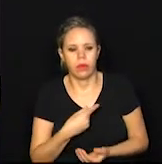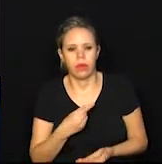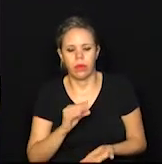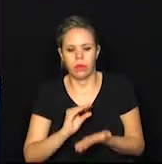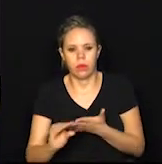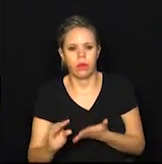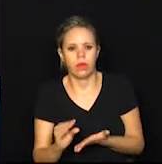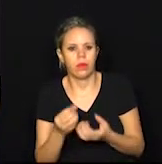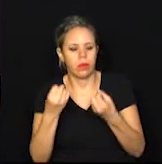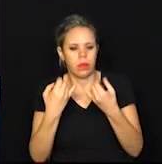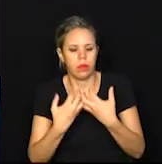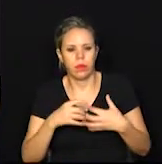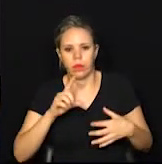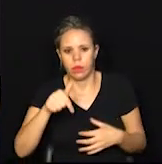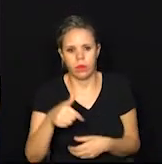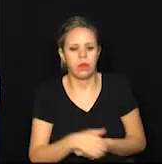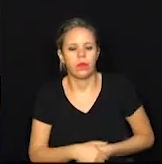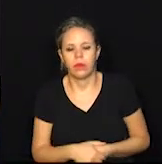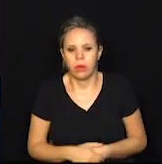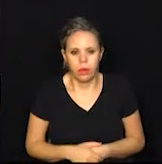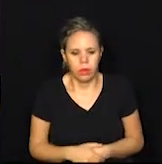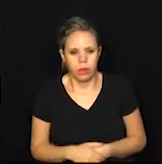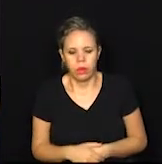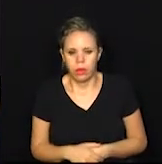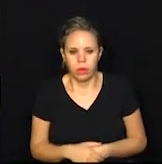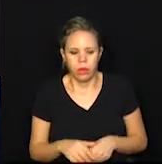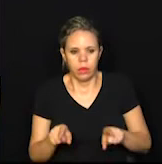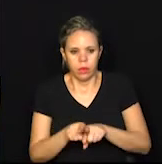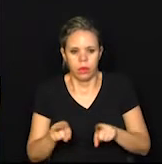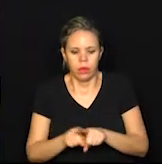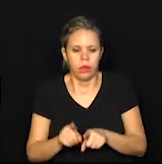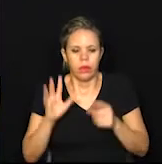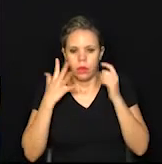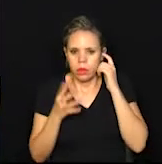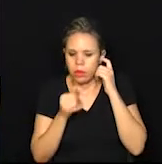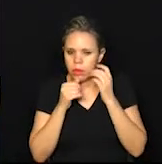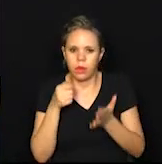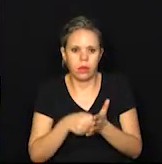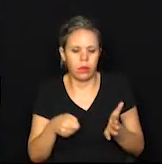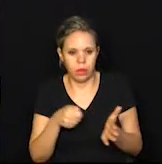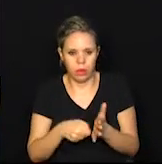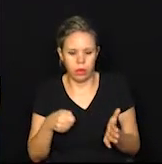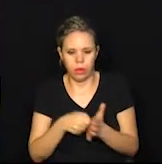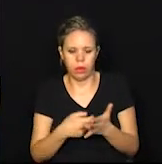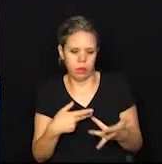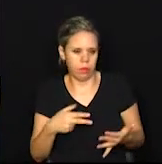que eu vou explicar logo para frente, e elas também podem, de repente, pleitear